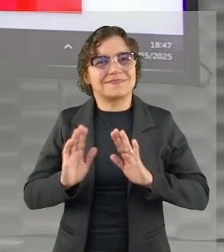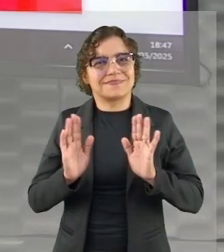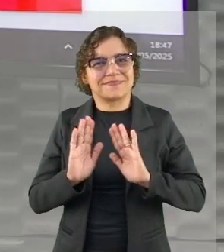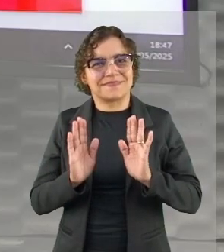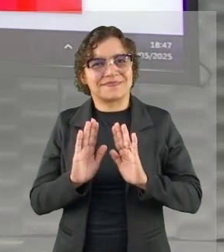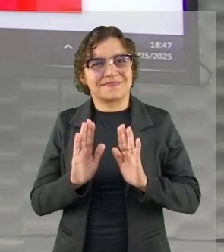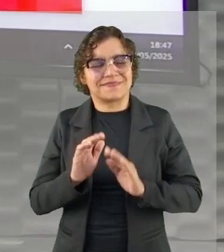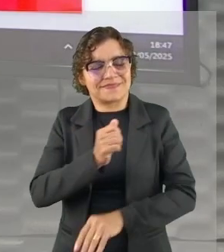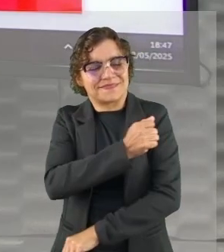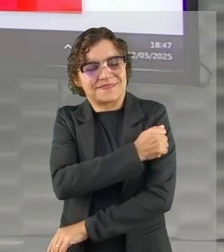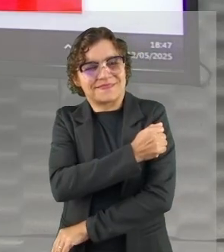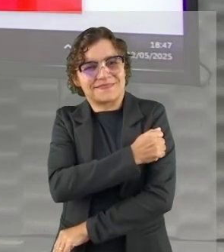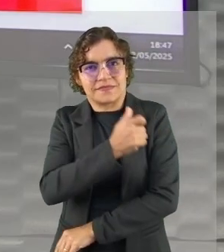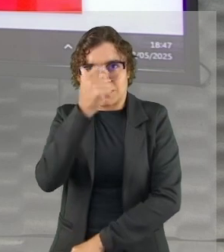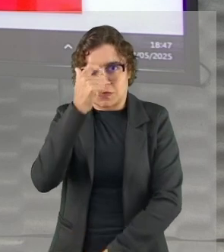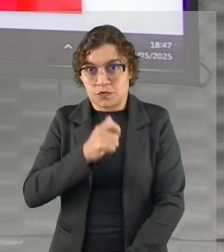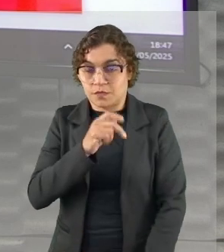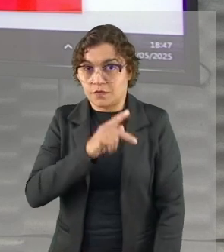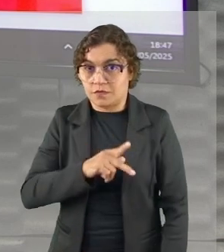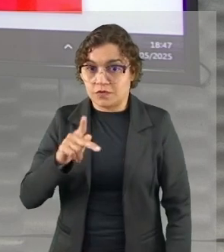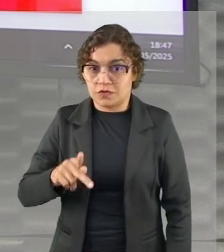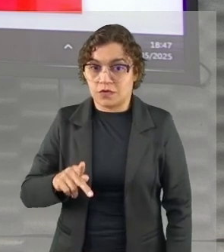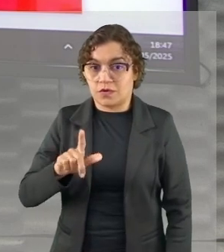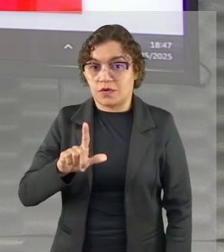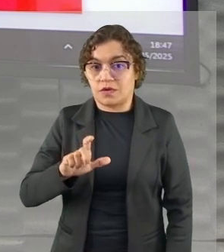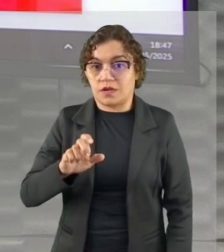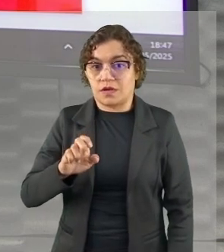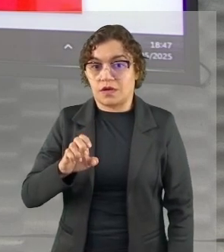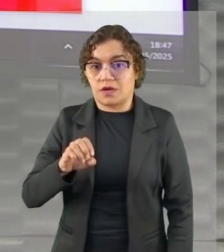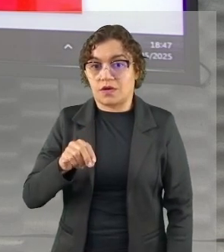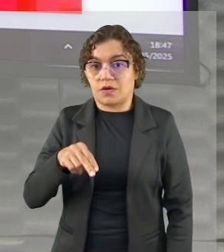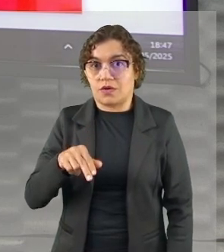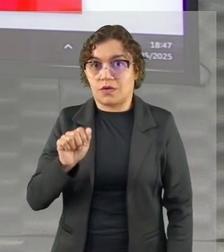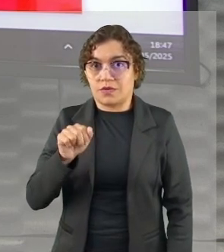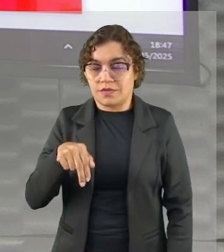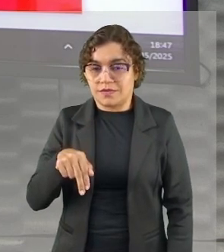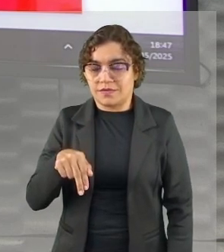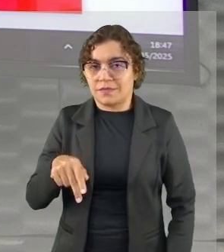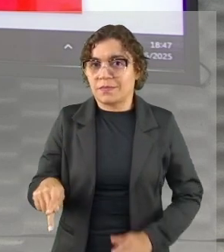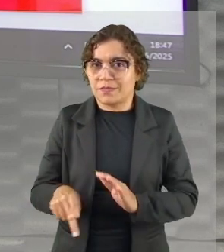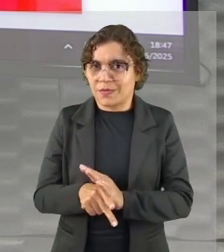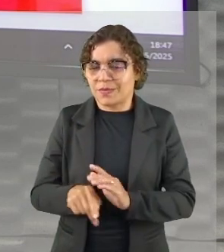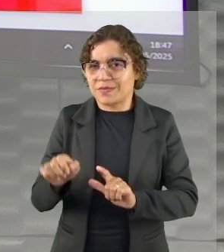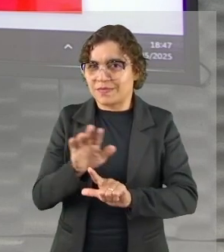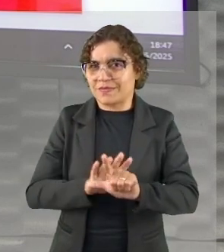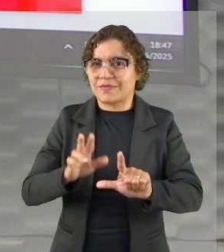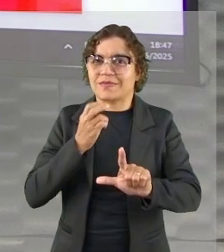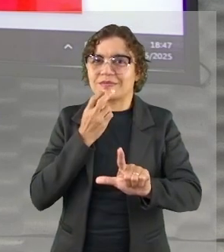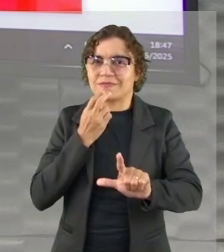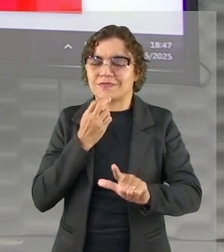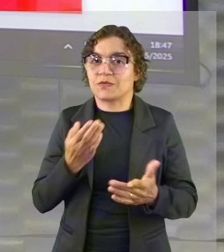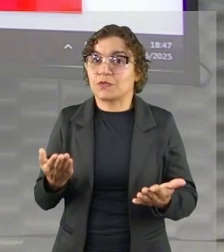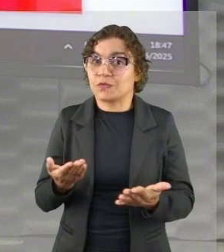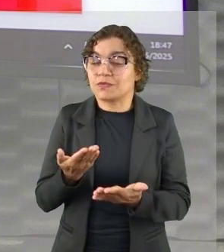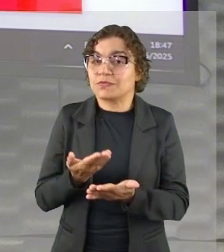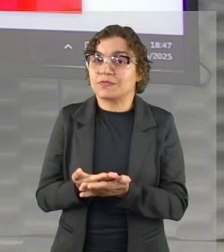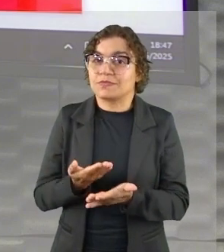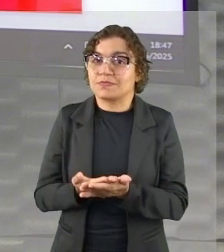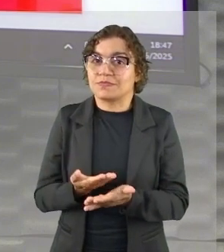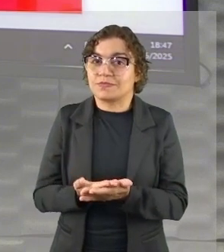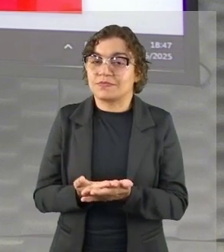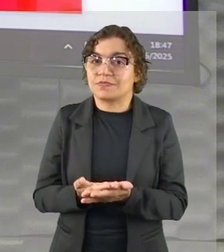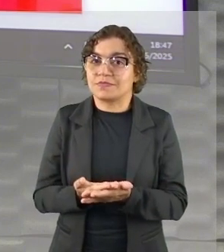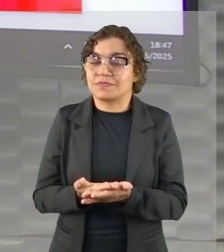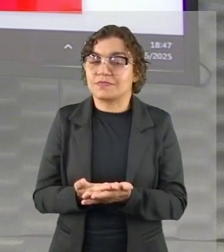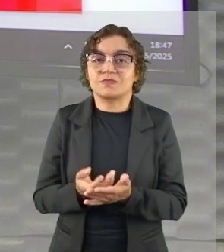Olá, estudante, professor Leonan de História, aqui na plataforma Gonçalves Dias. Nossa aula,